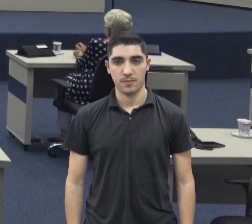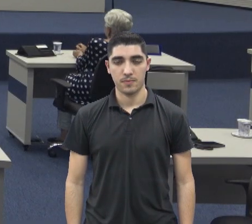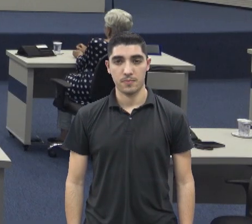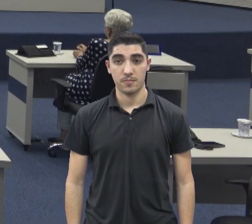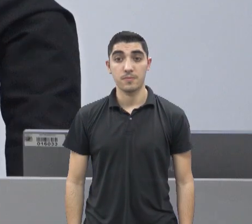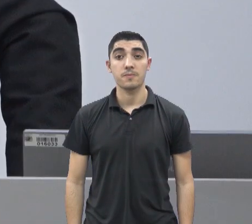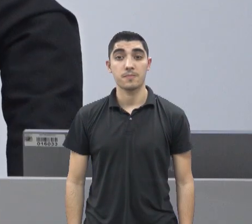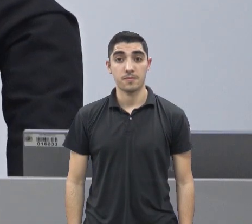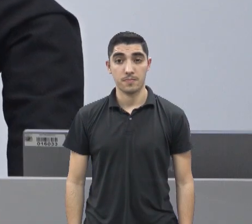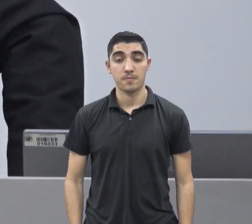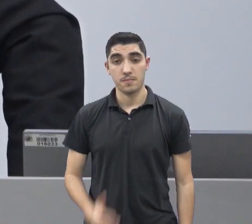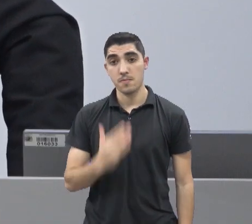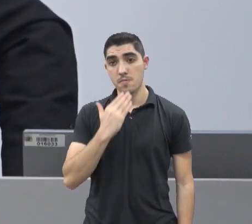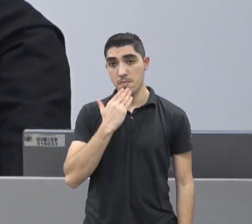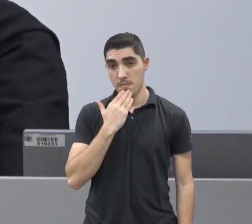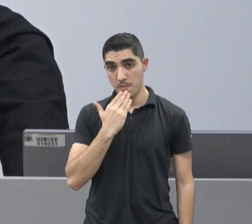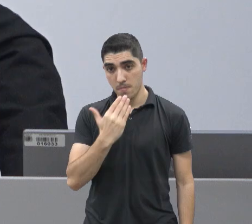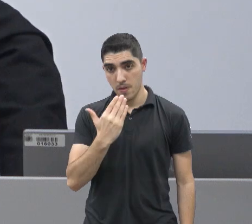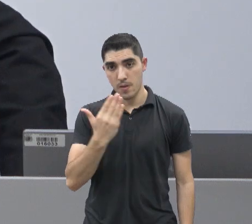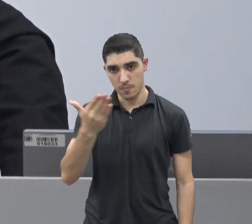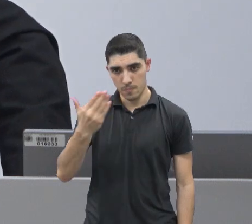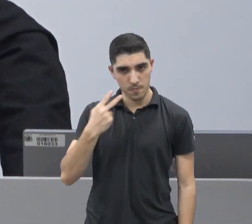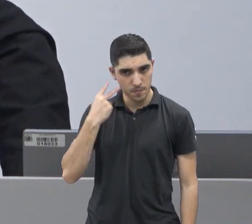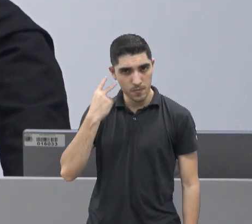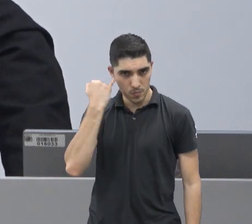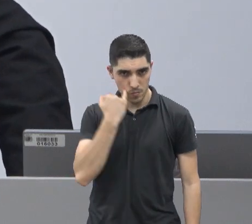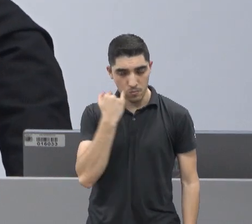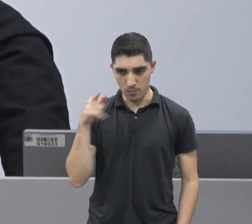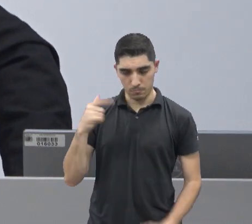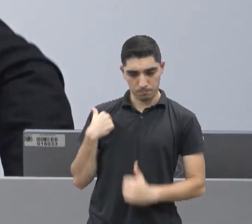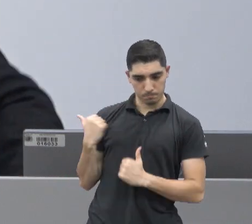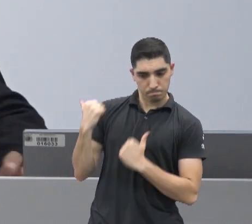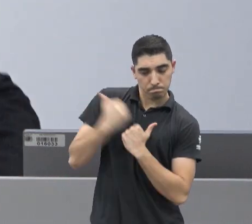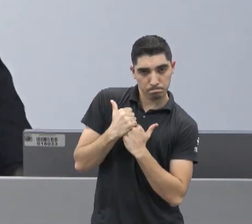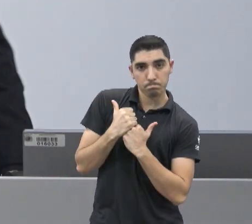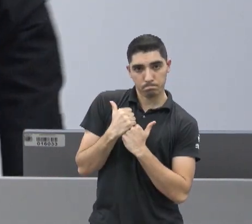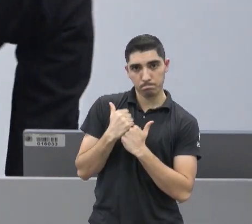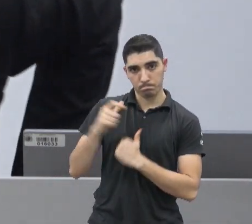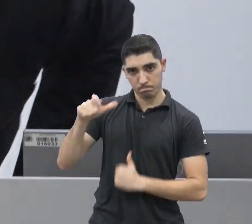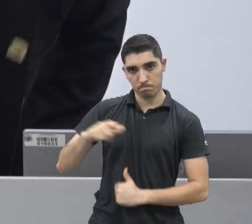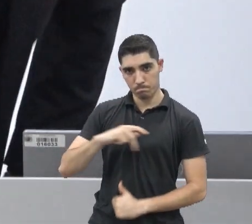Solicito o vereador Zé Luiz Nunes que tome conta da mesa desta casa.